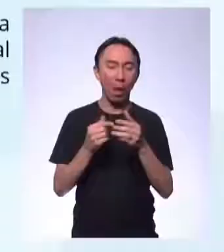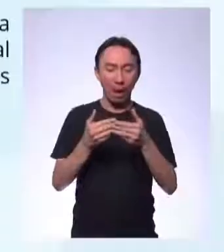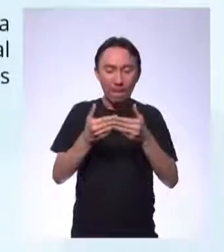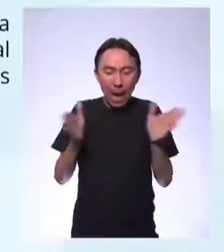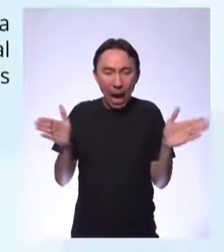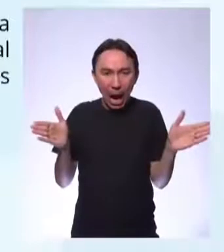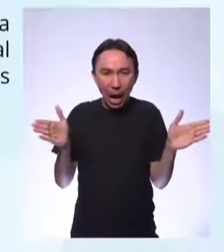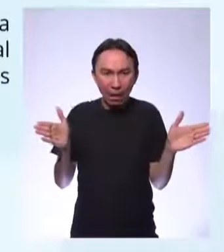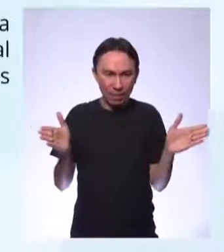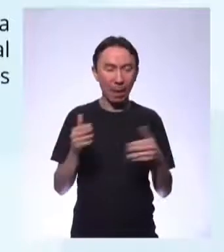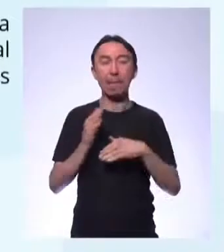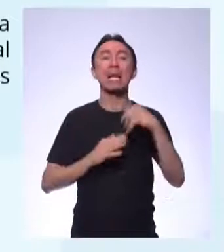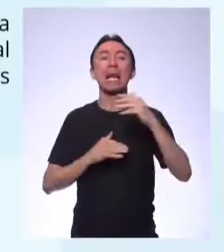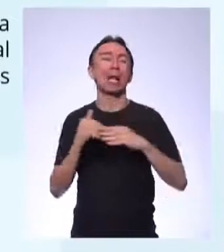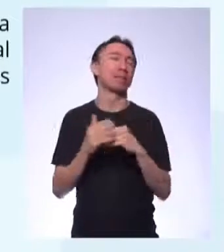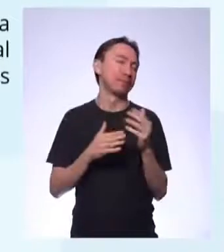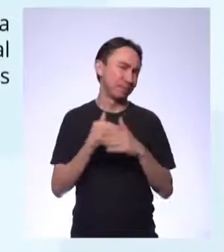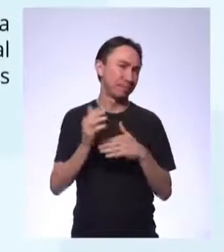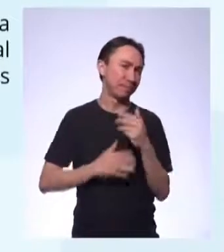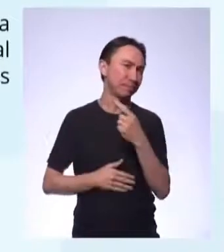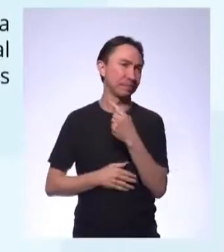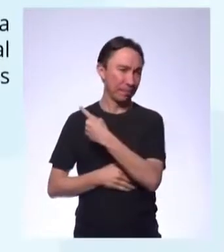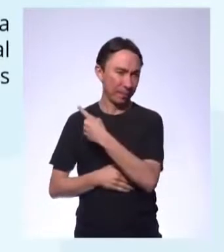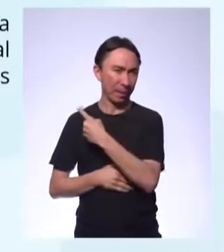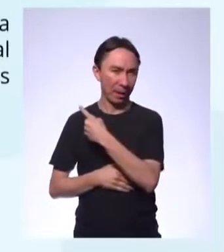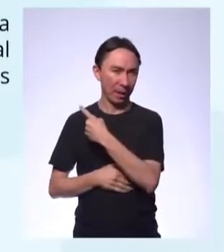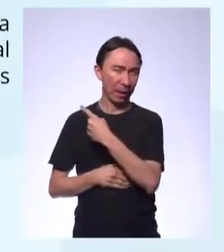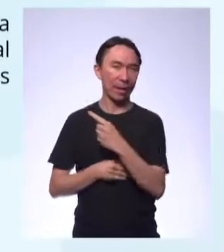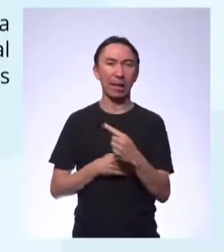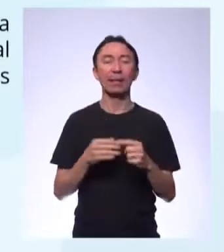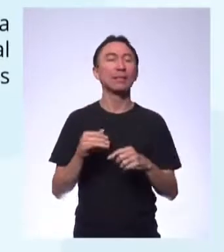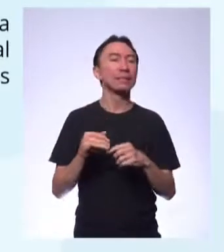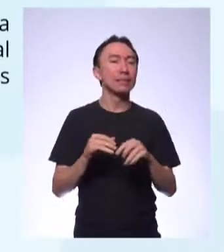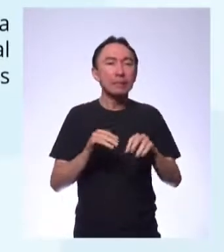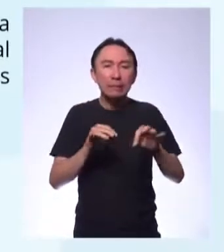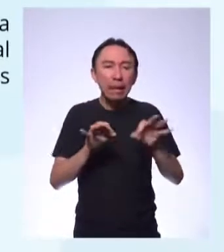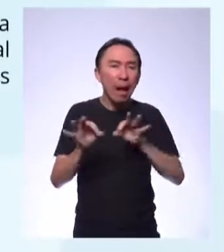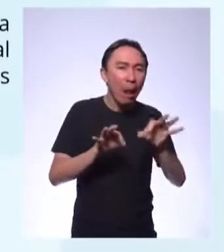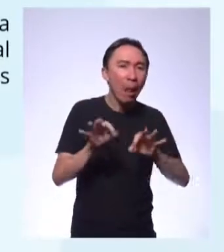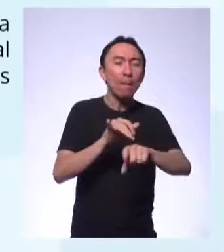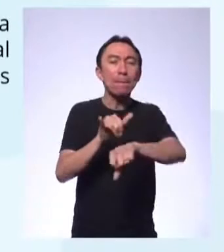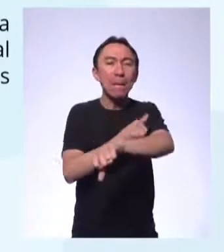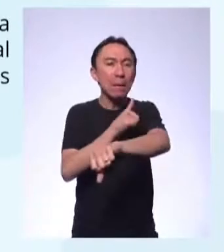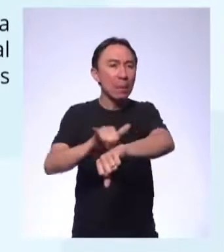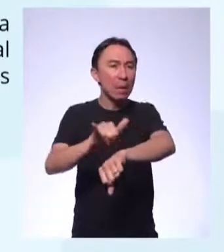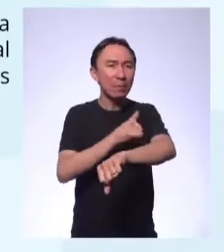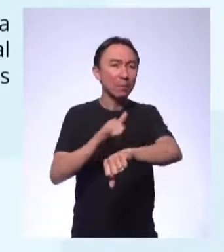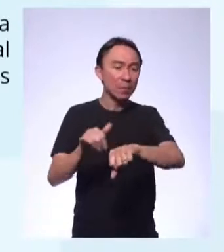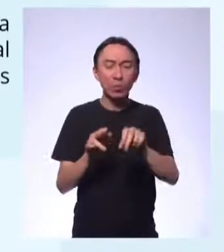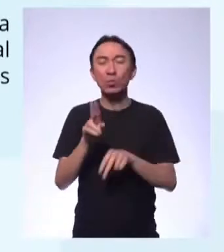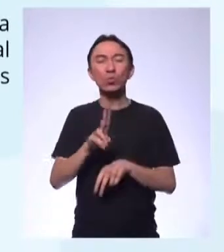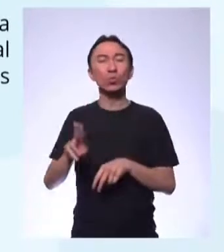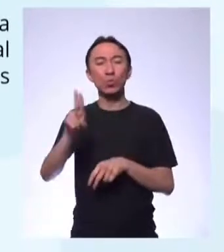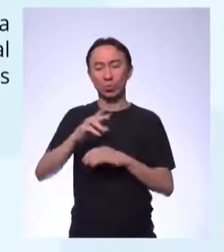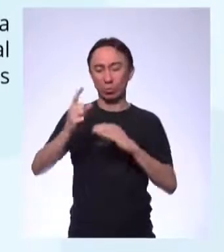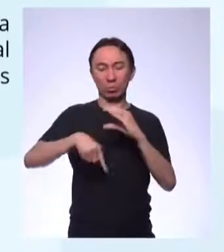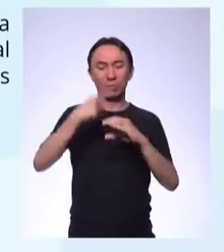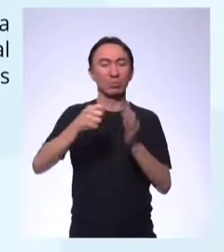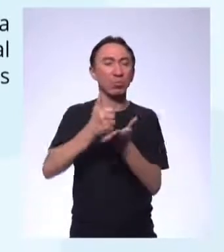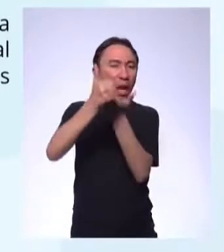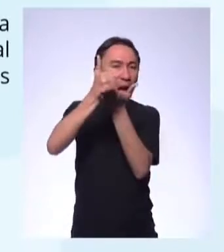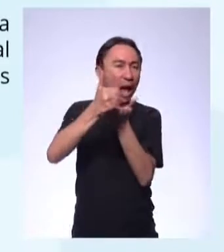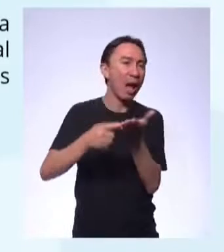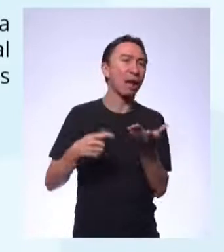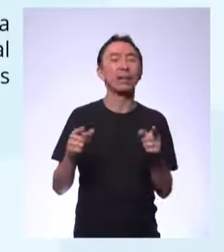para a habilidade então. A habilidade é propor estratégias de uso sustentável dos espaços relacionados às áreas de